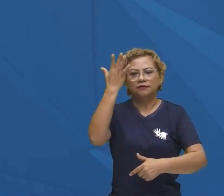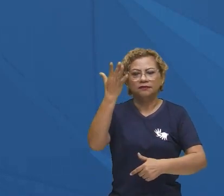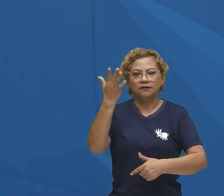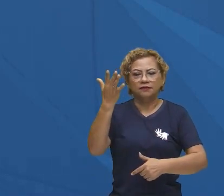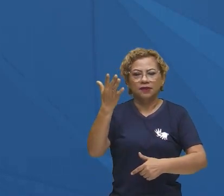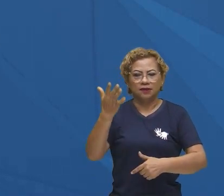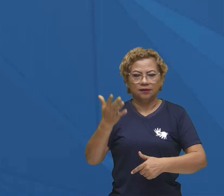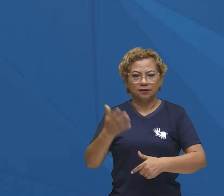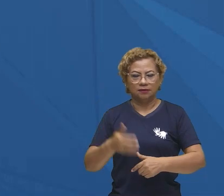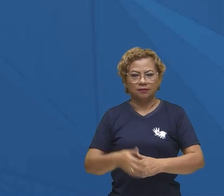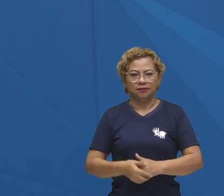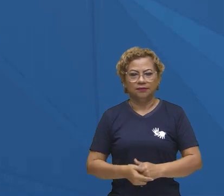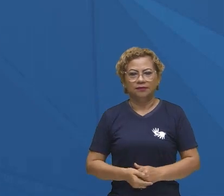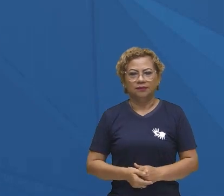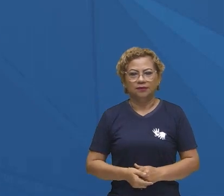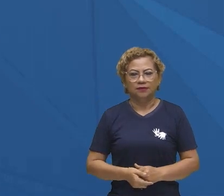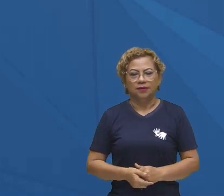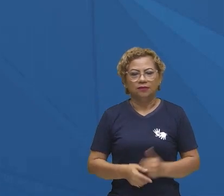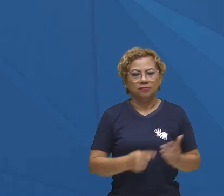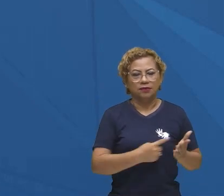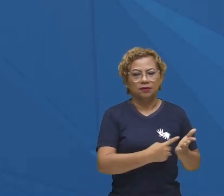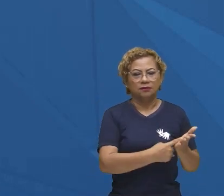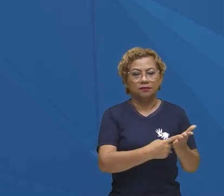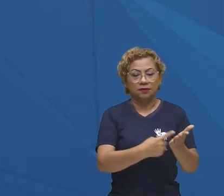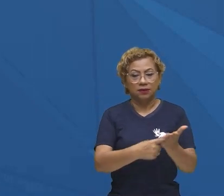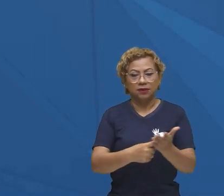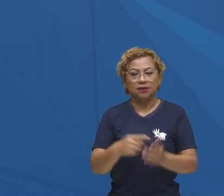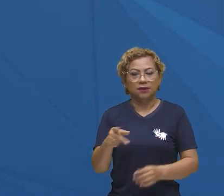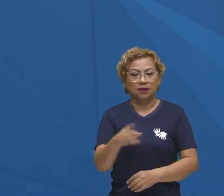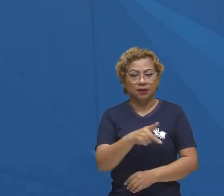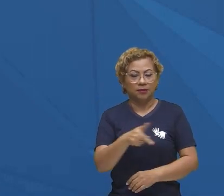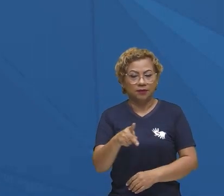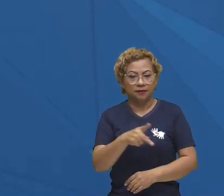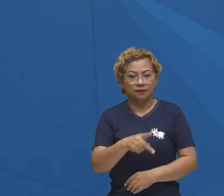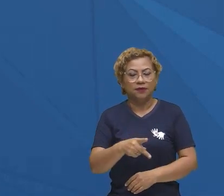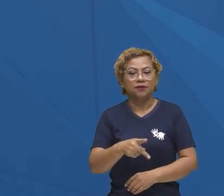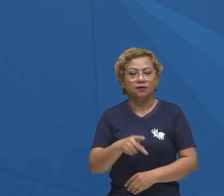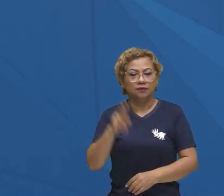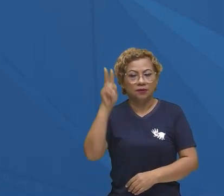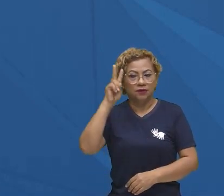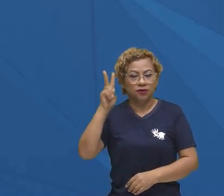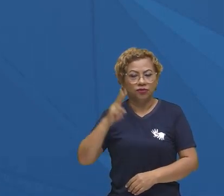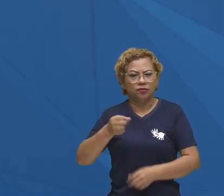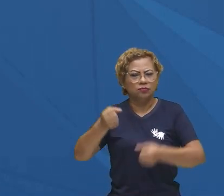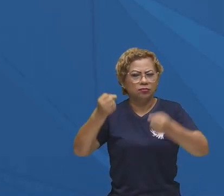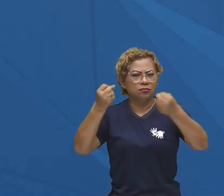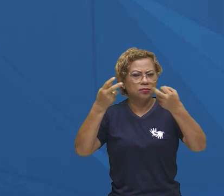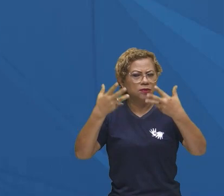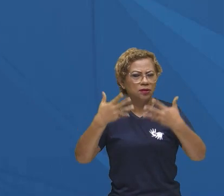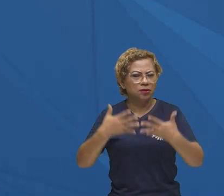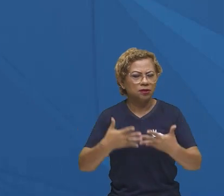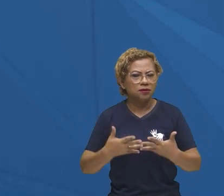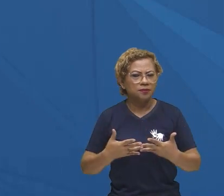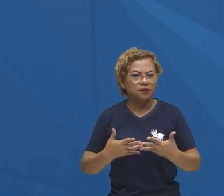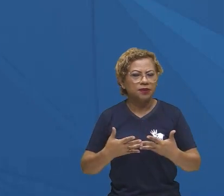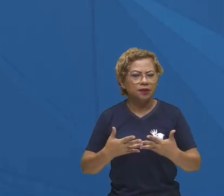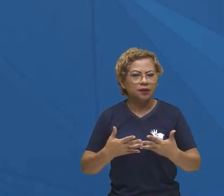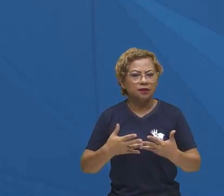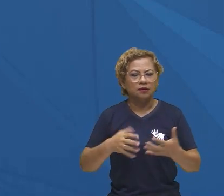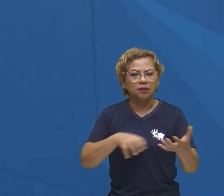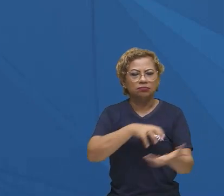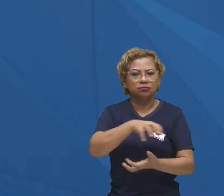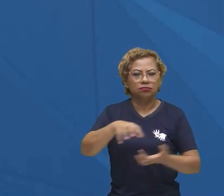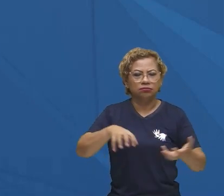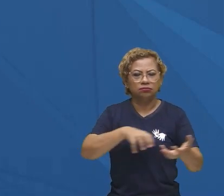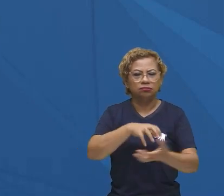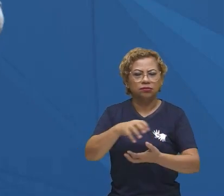eu convidei a professora Audilene, do componente de História, para falar um pouco sobre a Revolução Industrial. Será que sempre foi